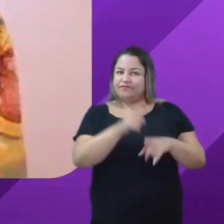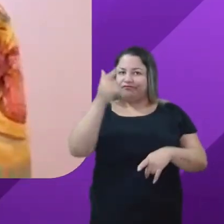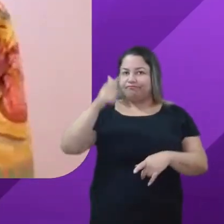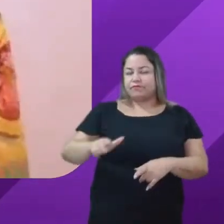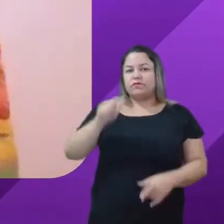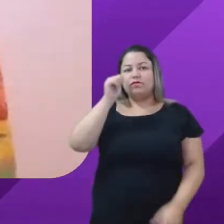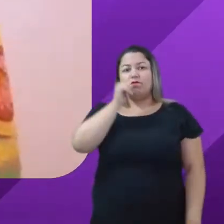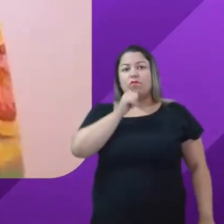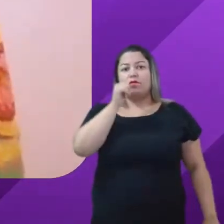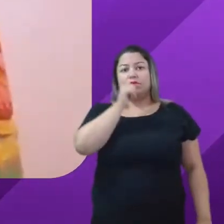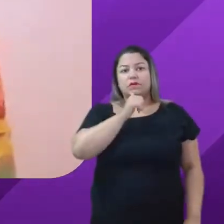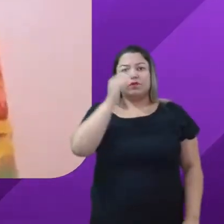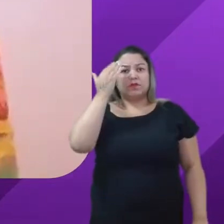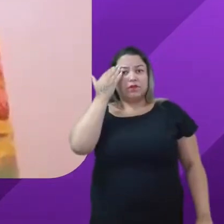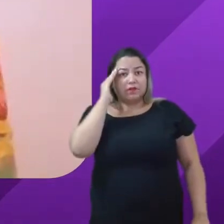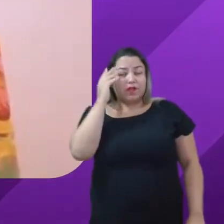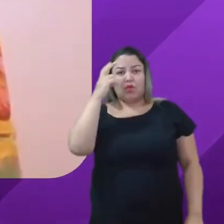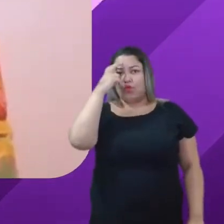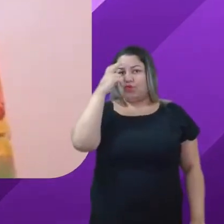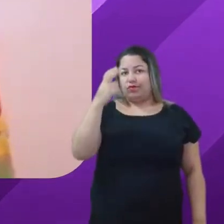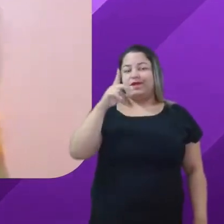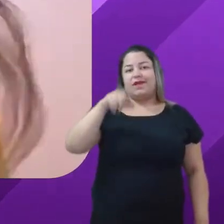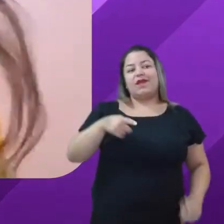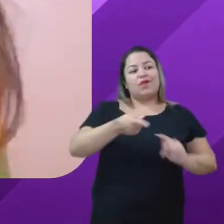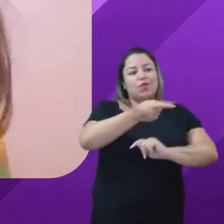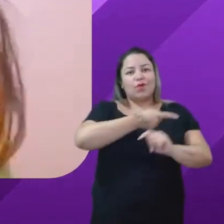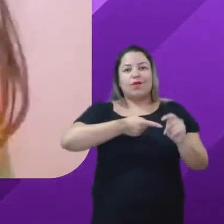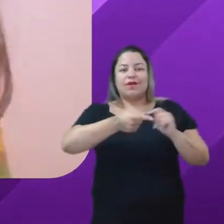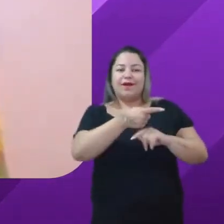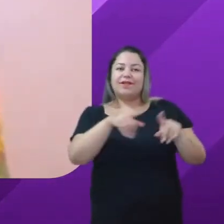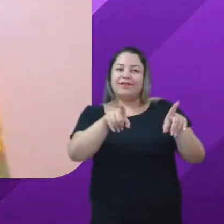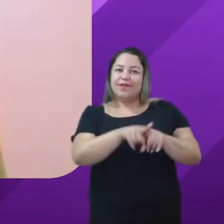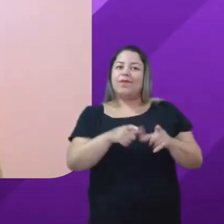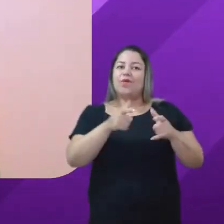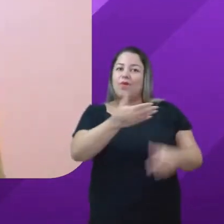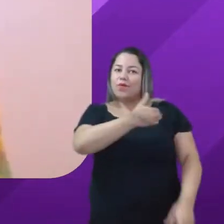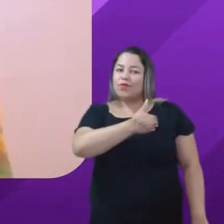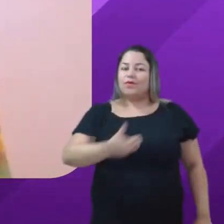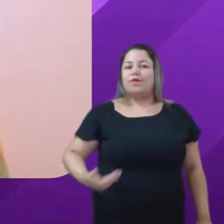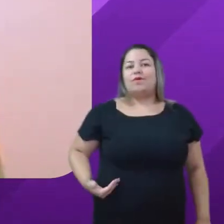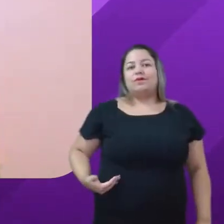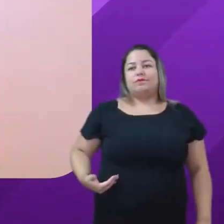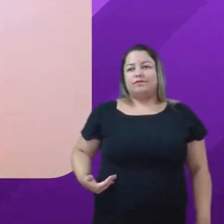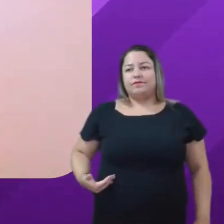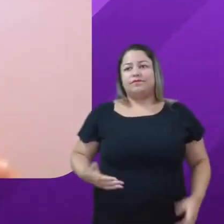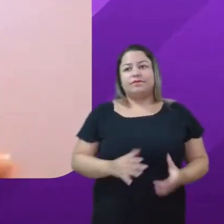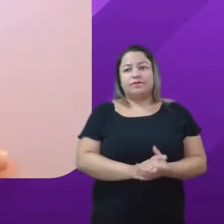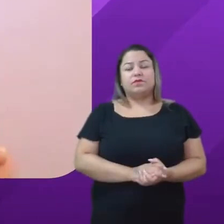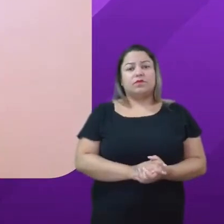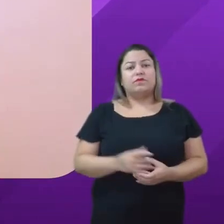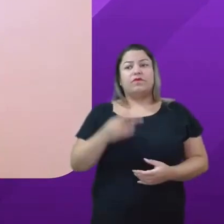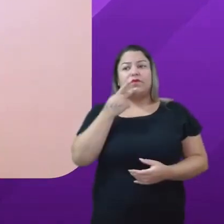mulheres, compreendendo que a cultura também é economia, também é um setor econômico da economia criativa. Então, a gente